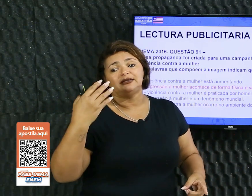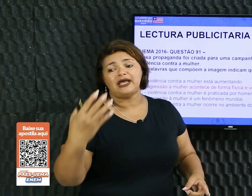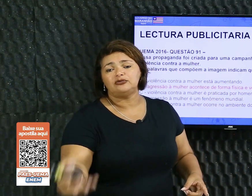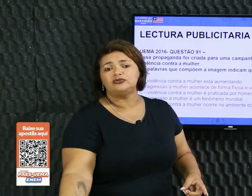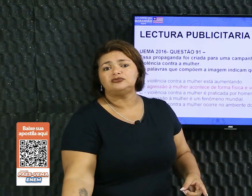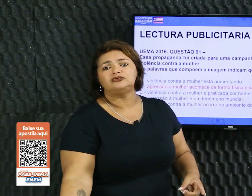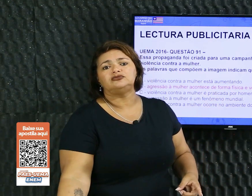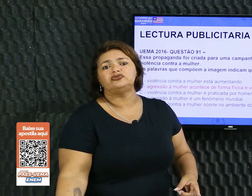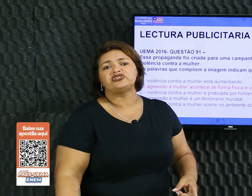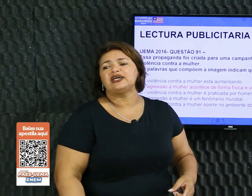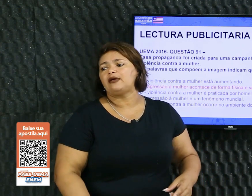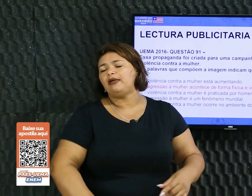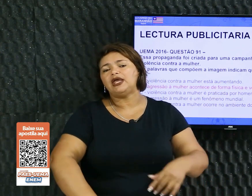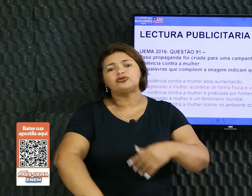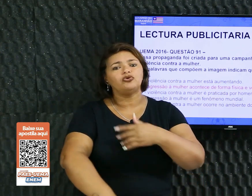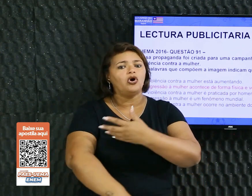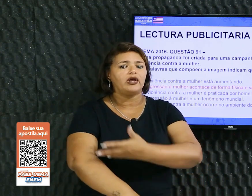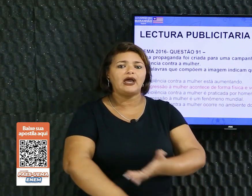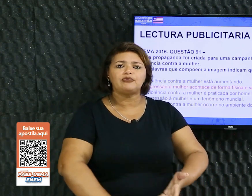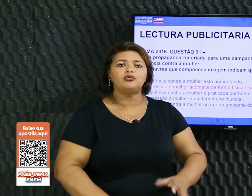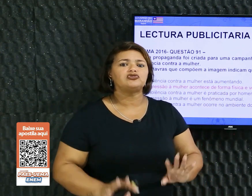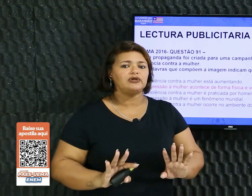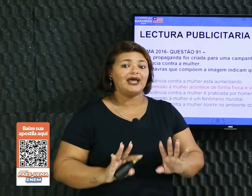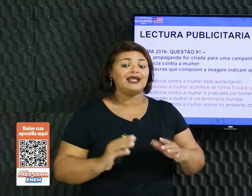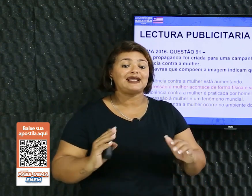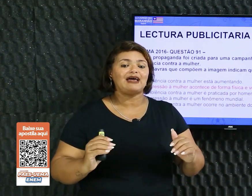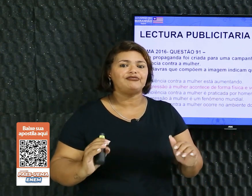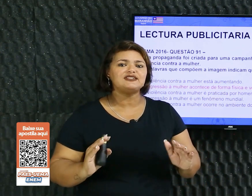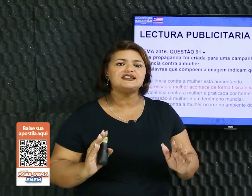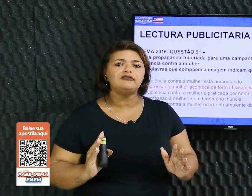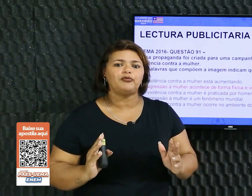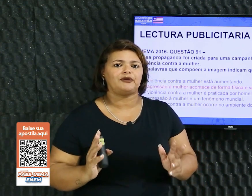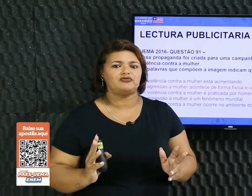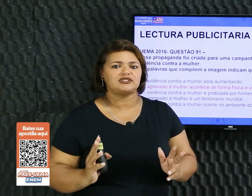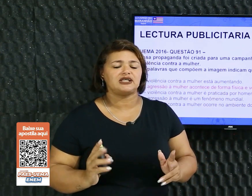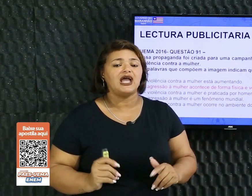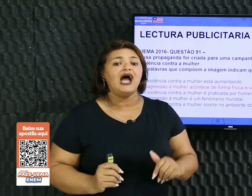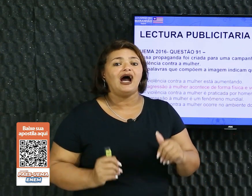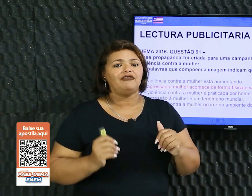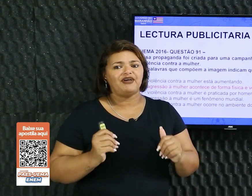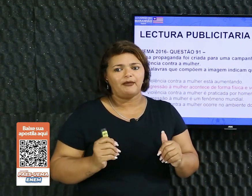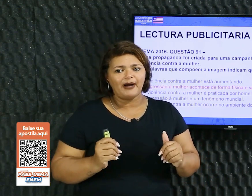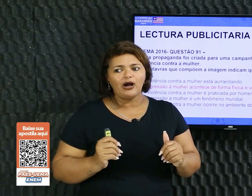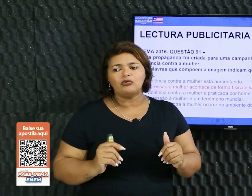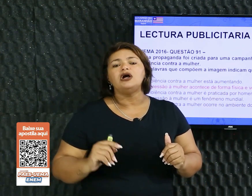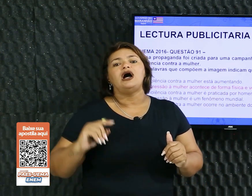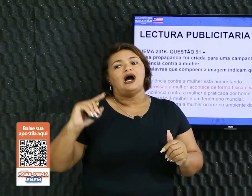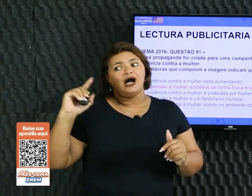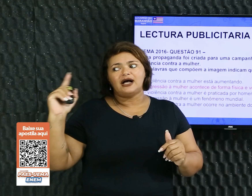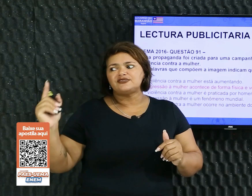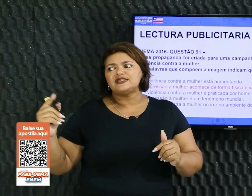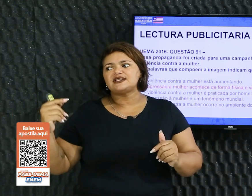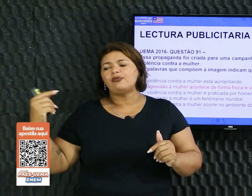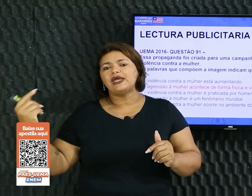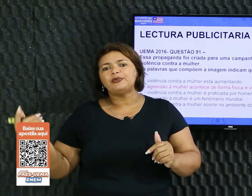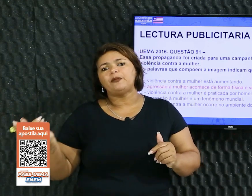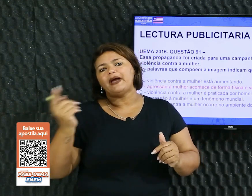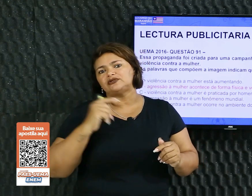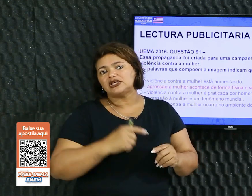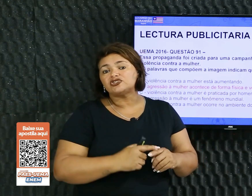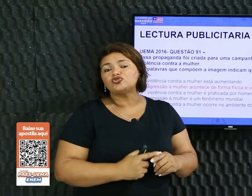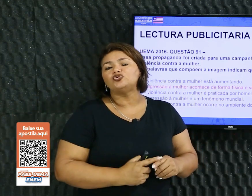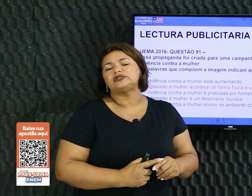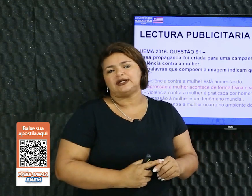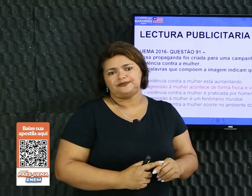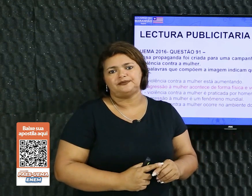pessoa, tem um sangramento, quebra um osso, ela está lá visível para você. A verbal, às vezes tem alguém por